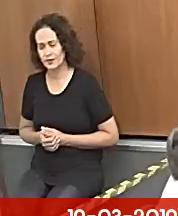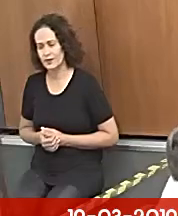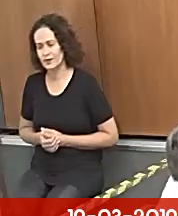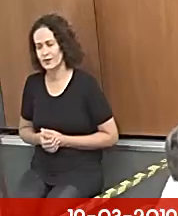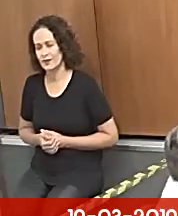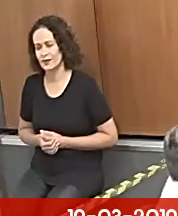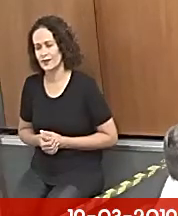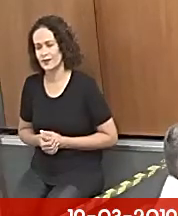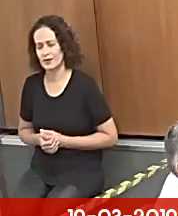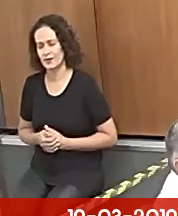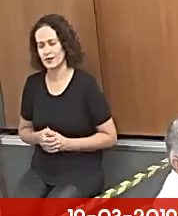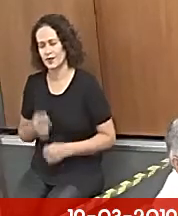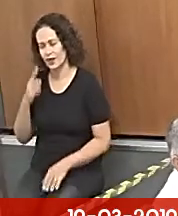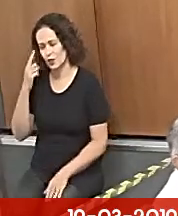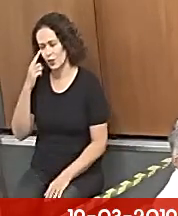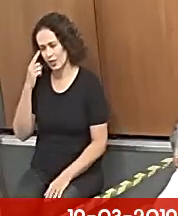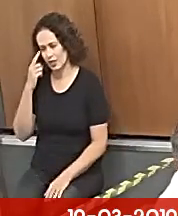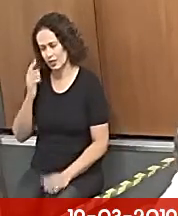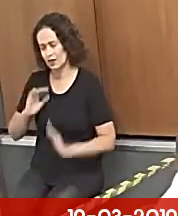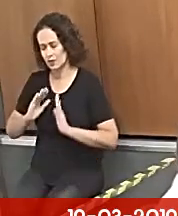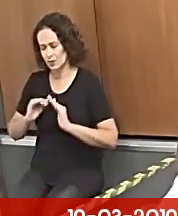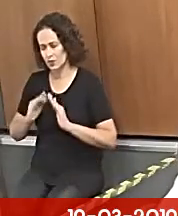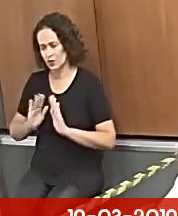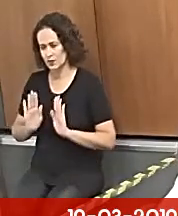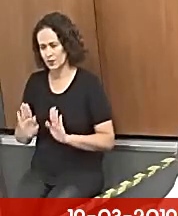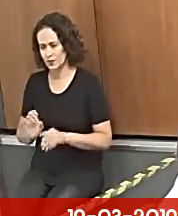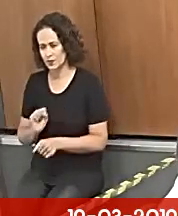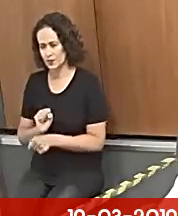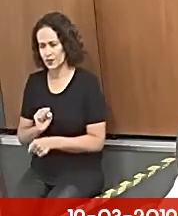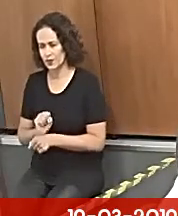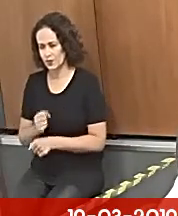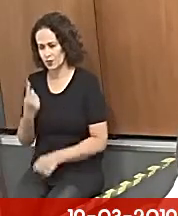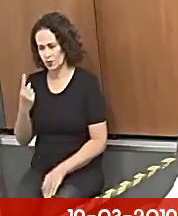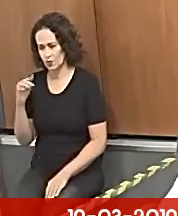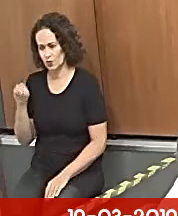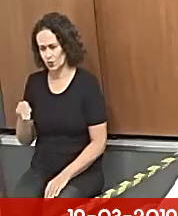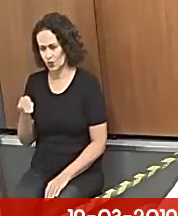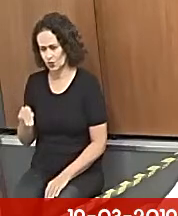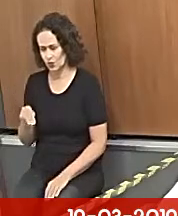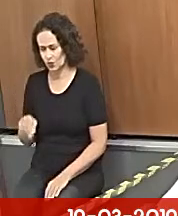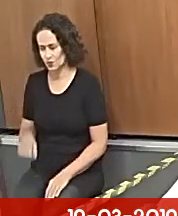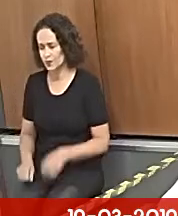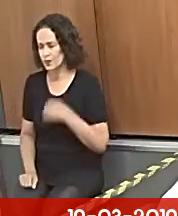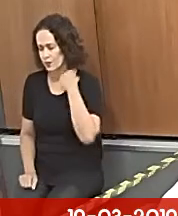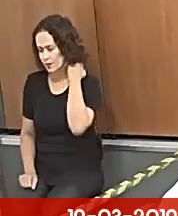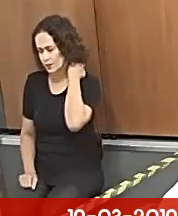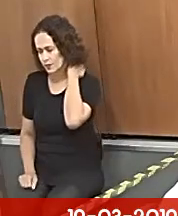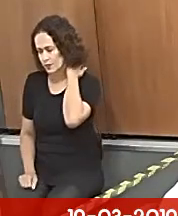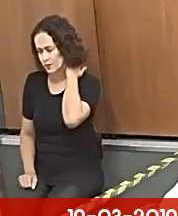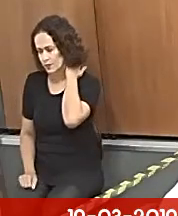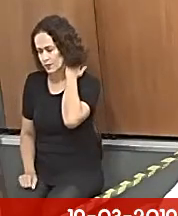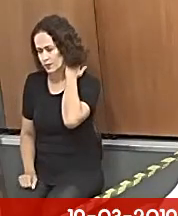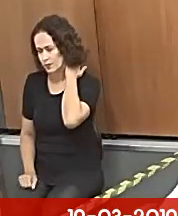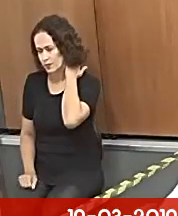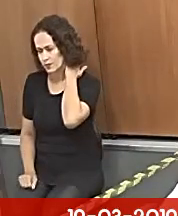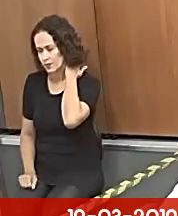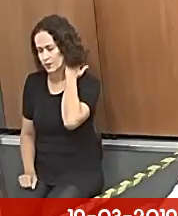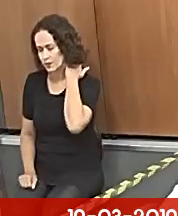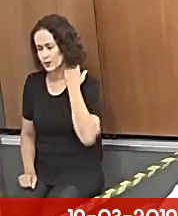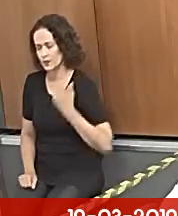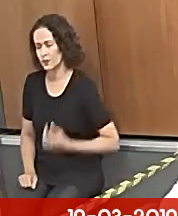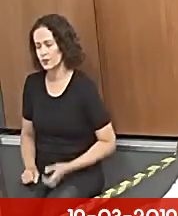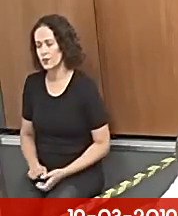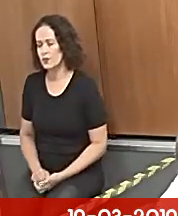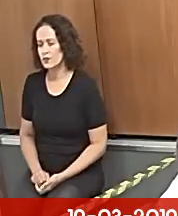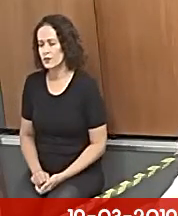traz a palavra só é só minuteen é então no dia